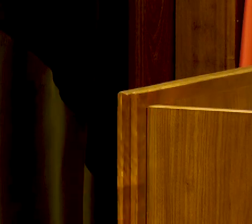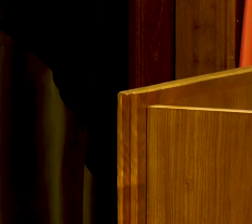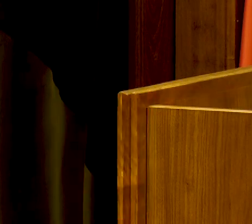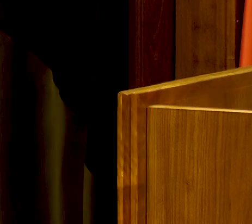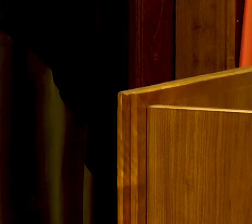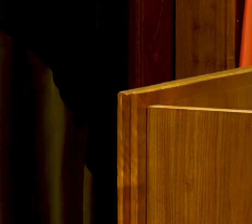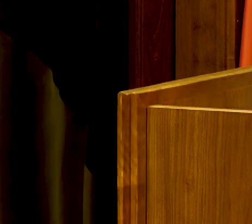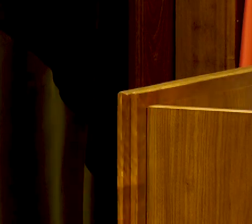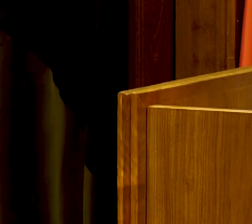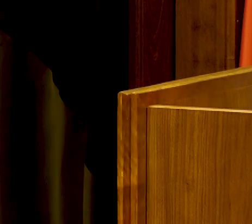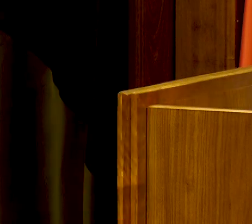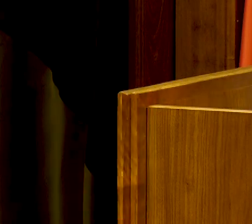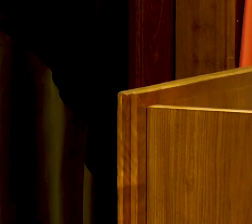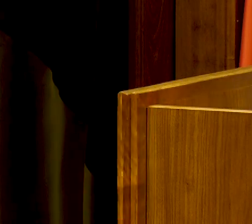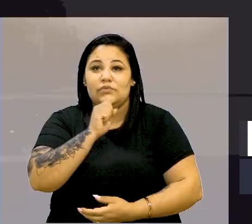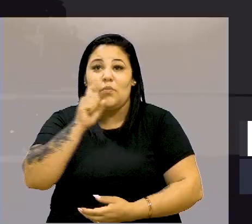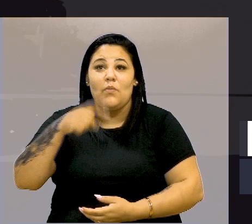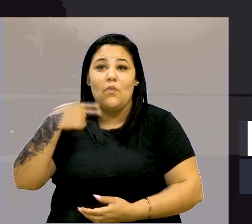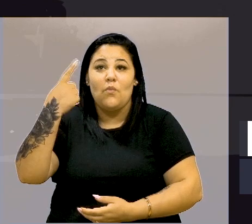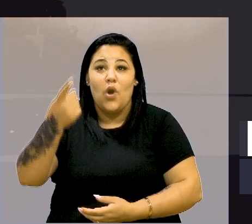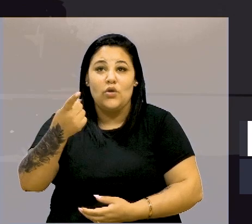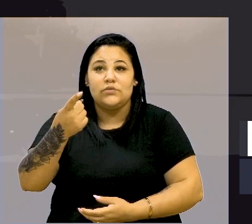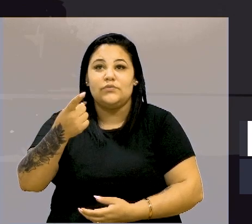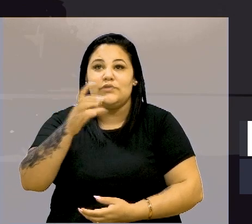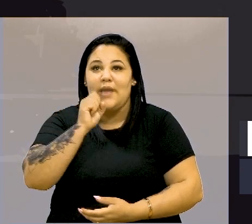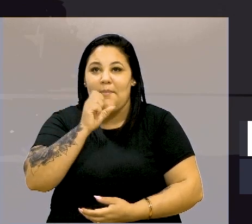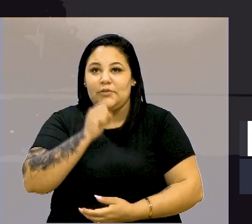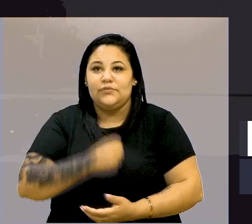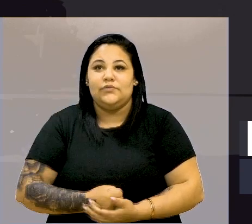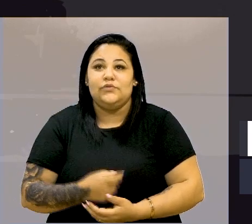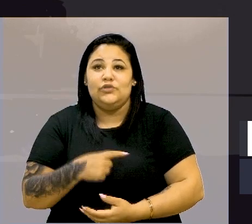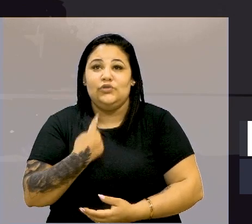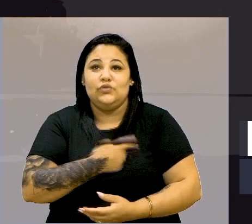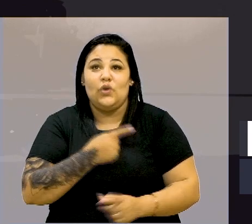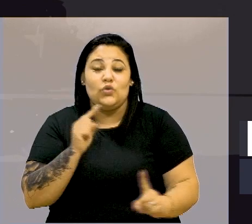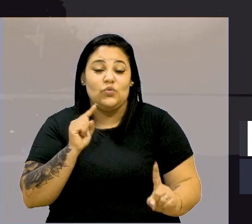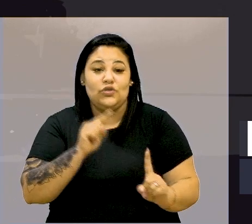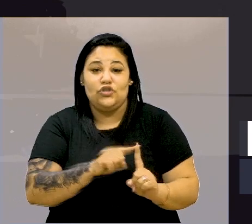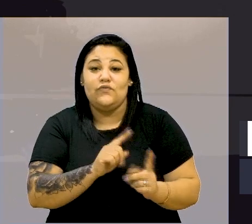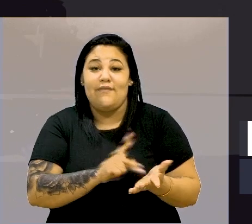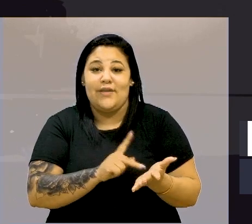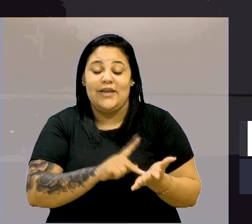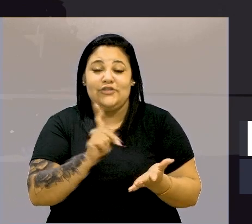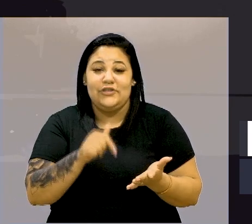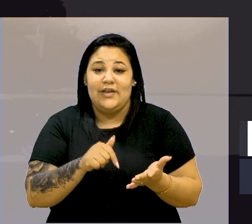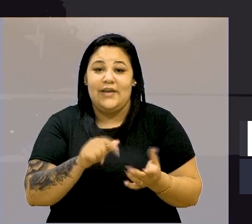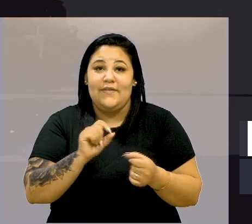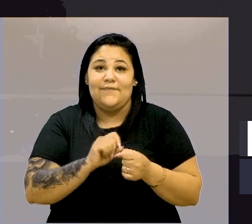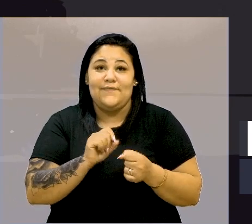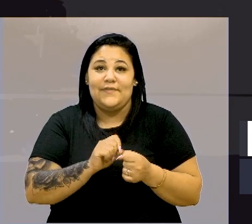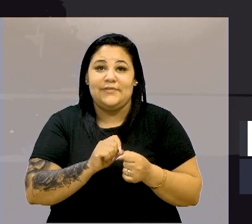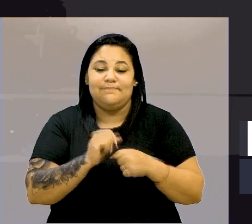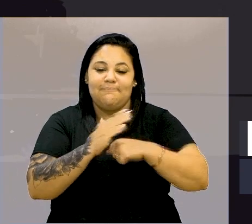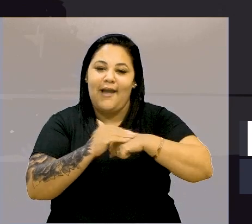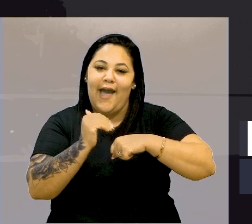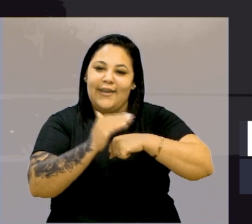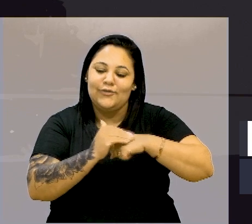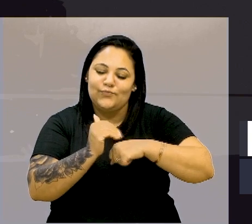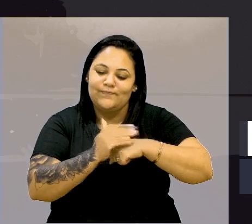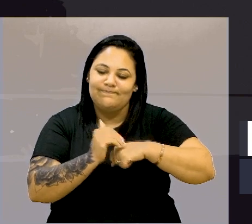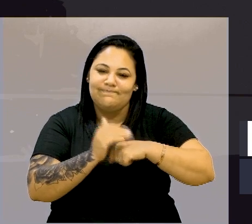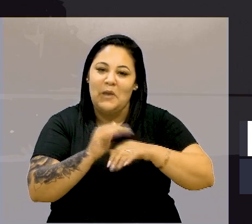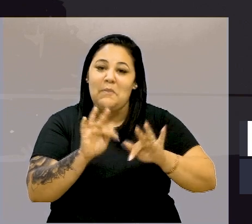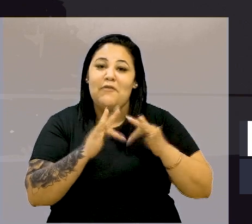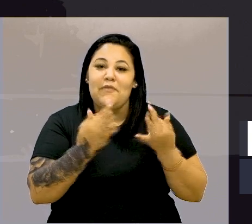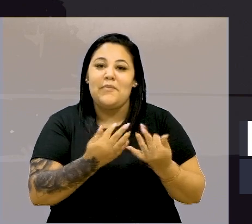que acontece no dia 14 de dezembro. O nosso intuito, na verdade, é a gente trazer esse acolhimento para as famílias, né? Que é o